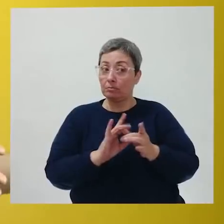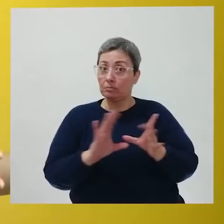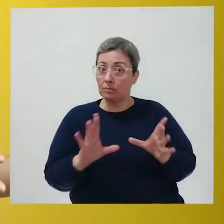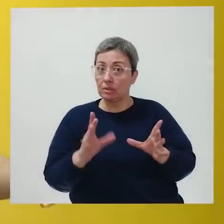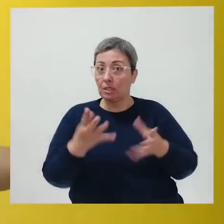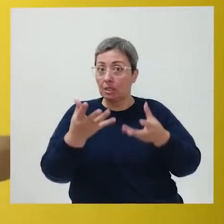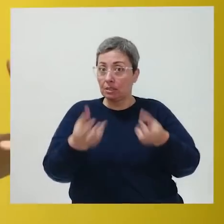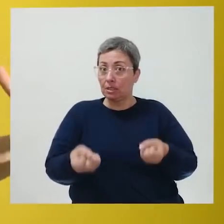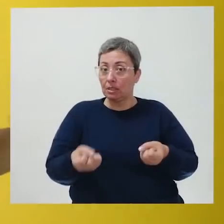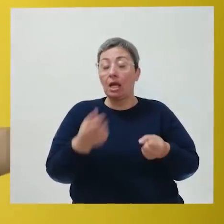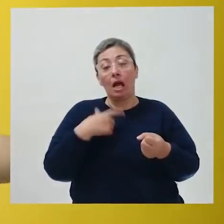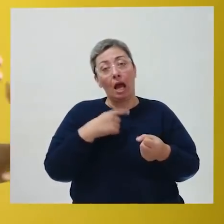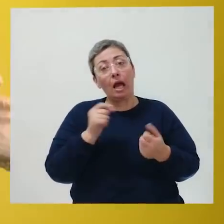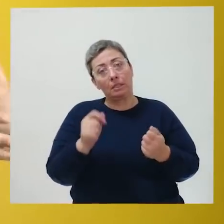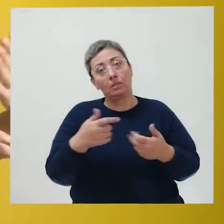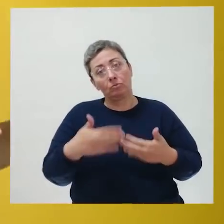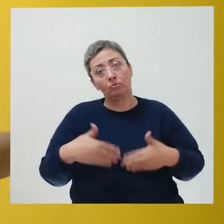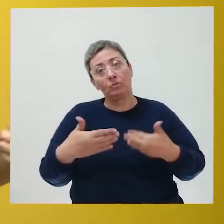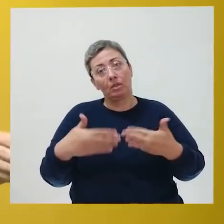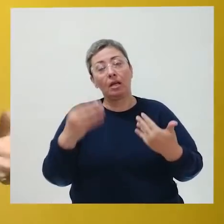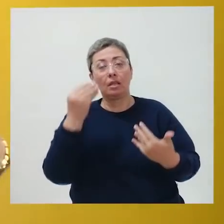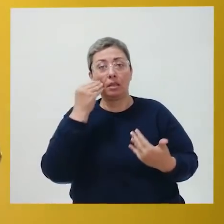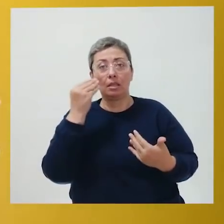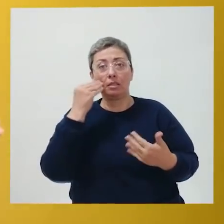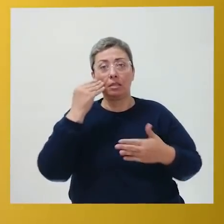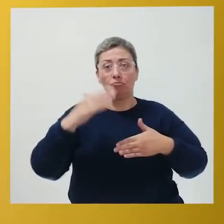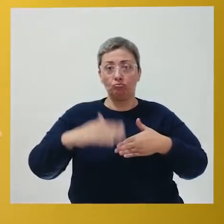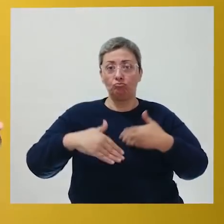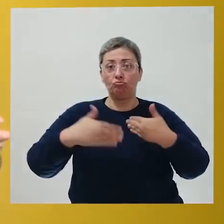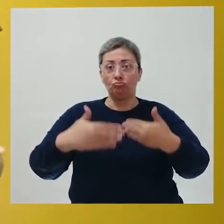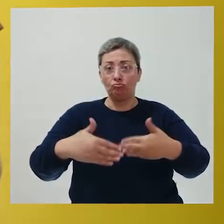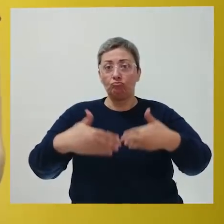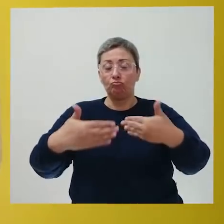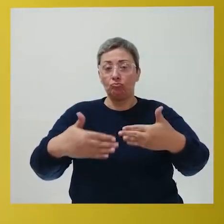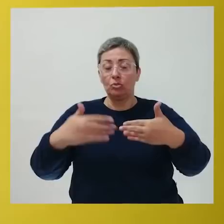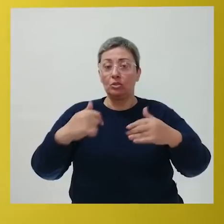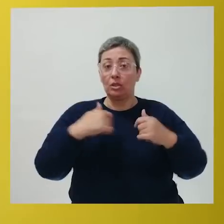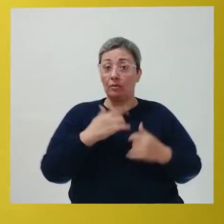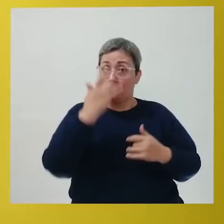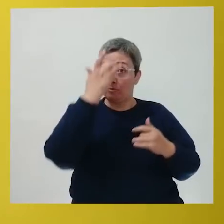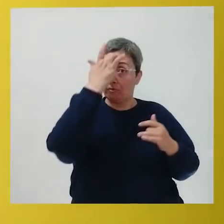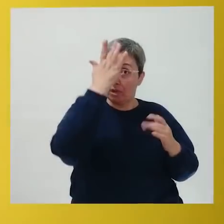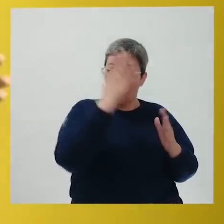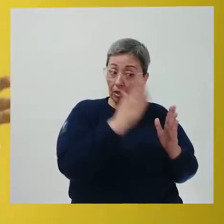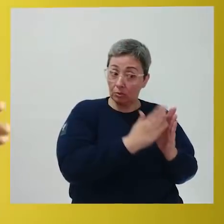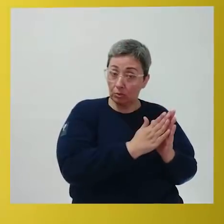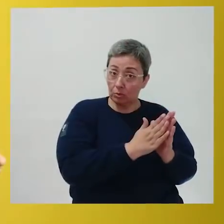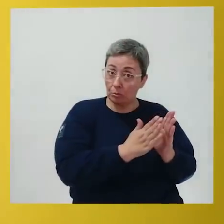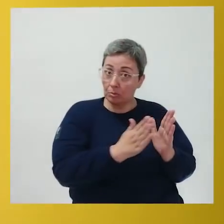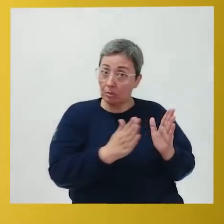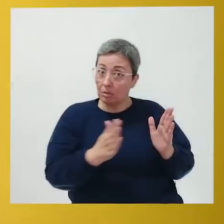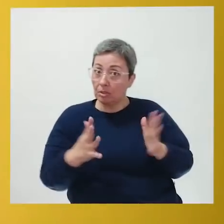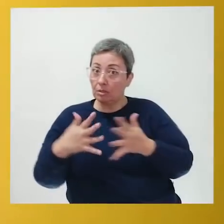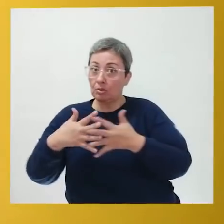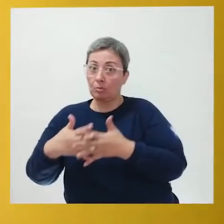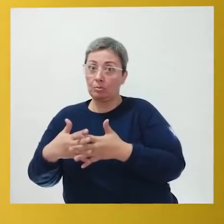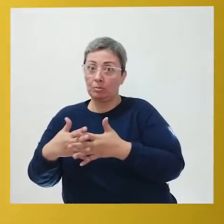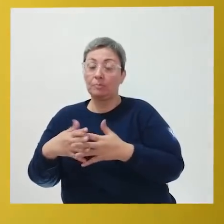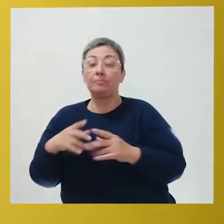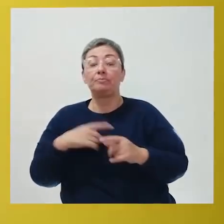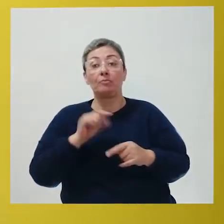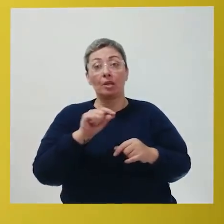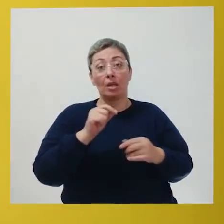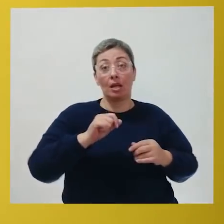permite isso? Então a gente vai tentando aos poucos, sempre do mais fácil para o mais complexo.